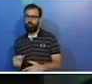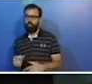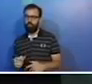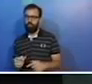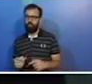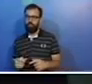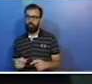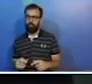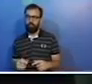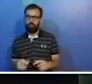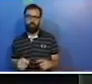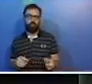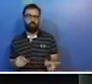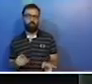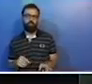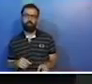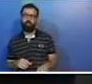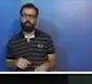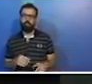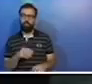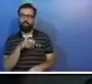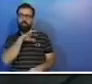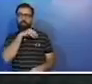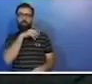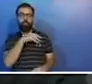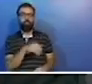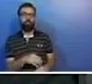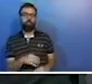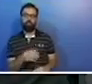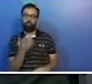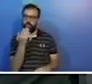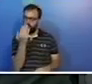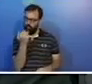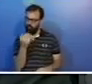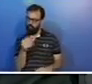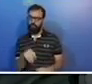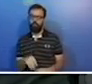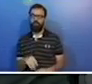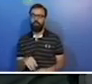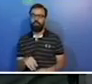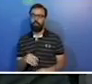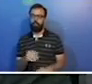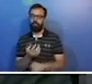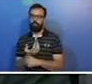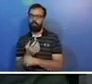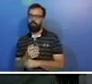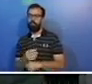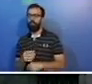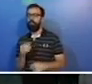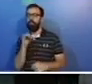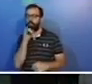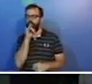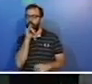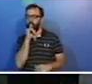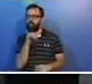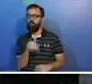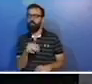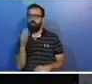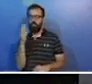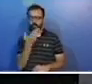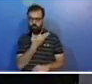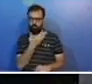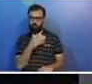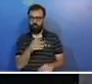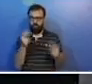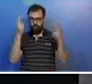animaizinhos herbívoros, o coelho, a marmota e o rato começaram a